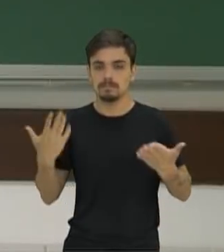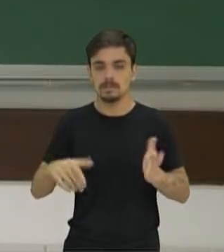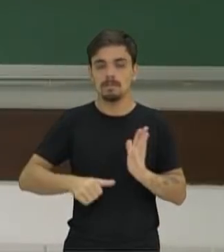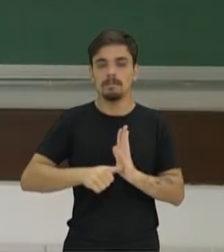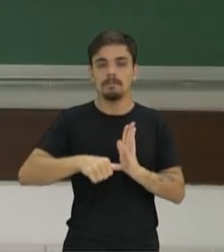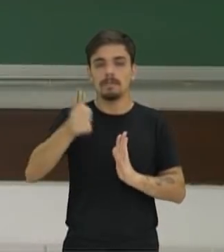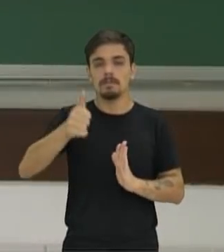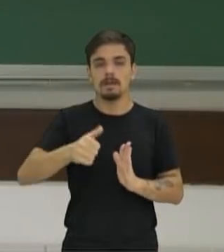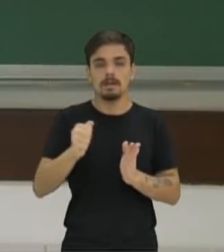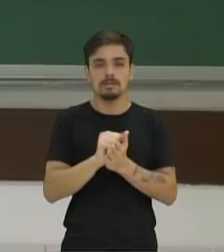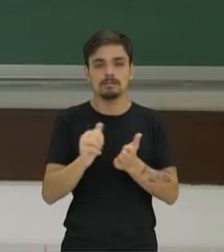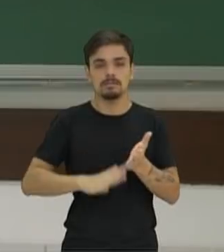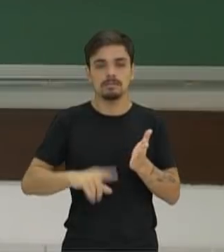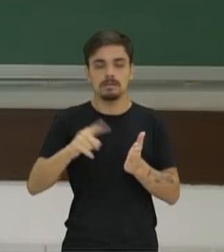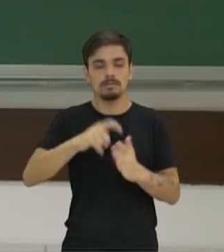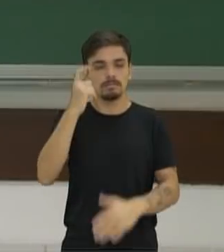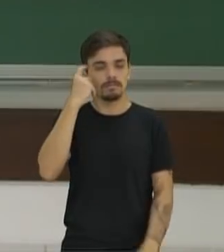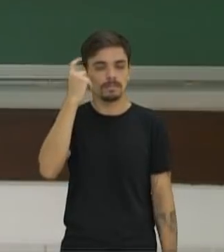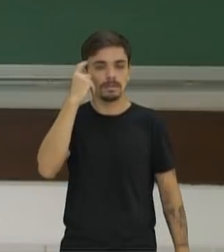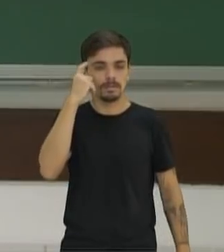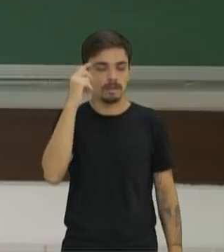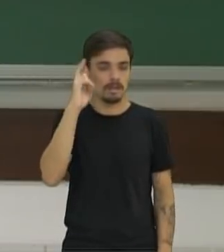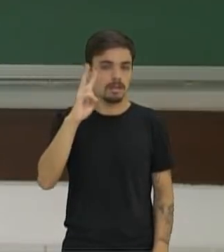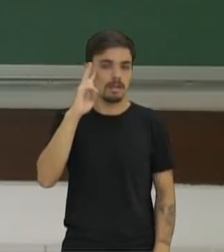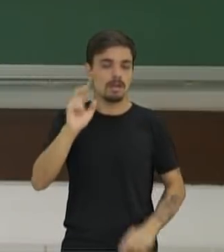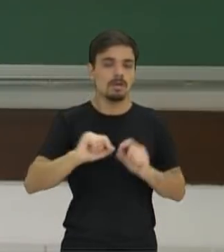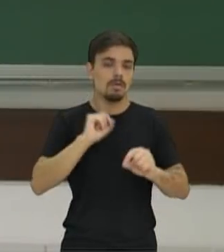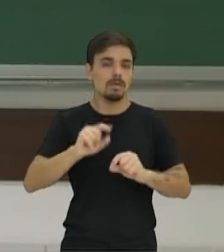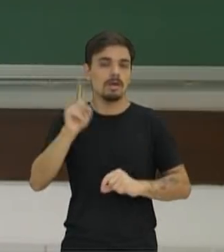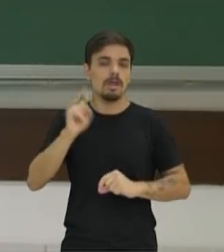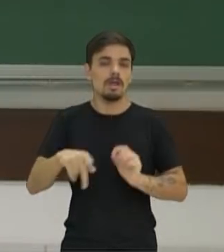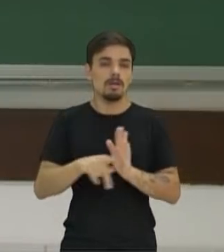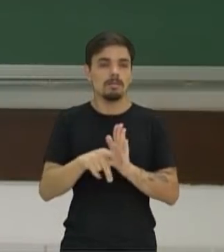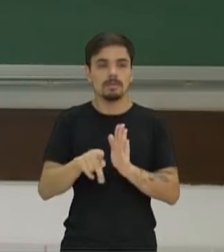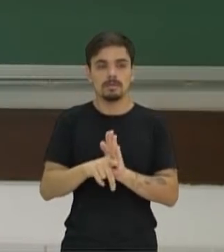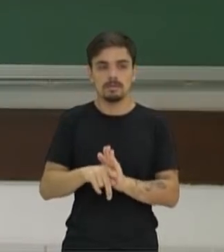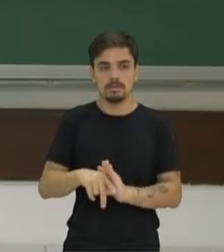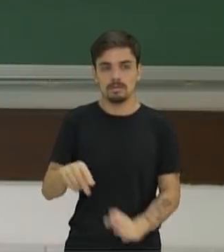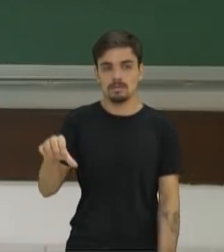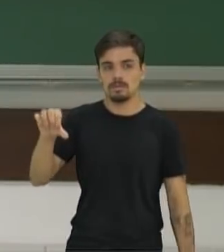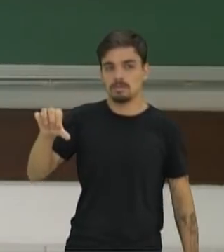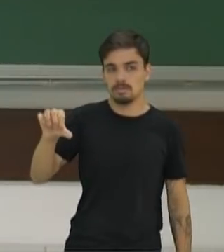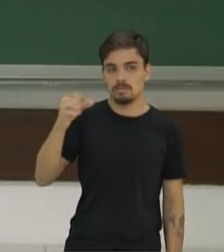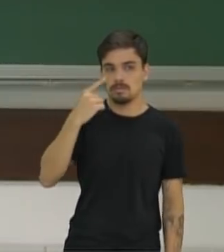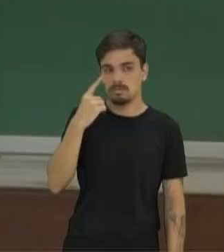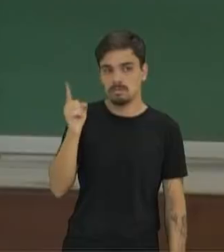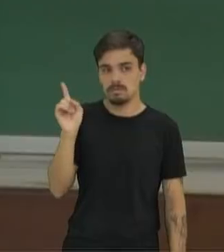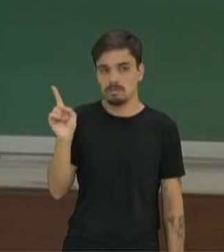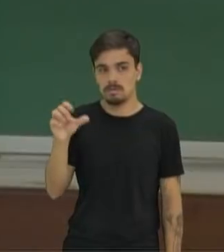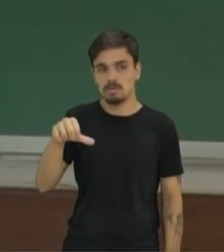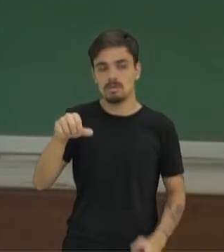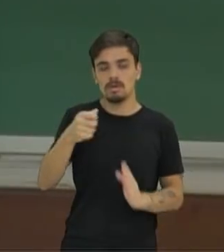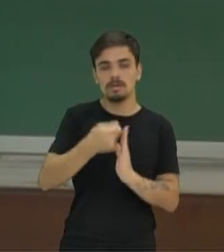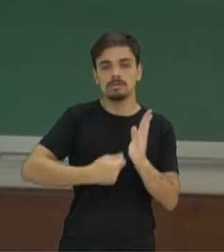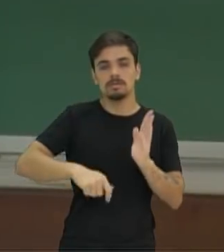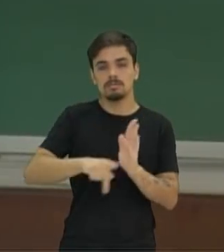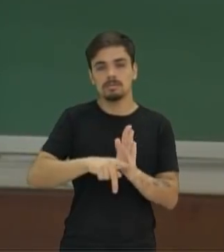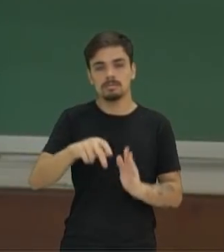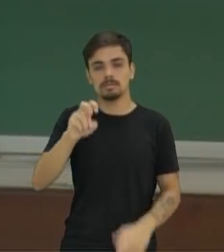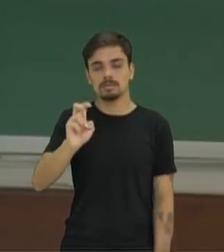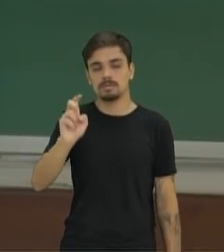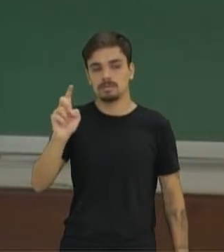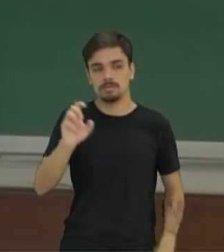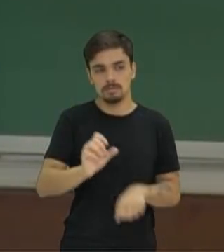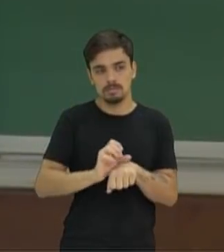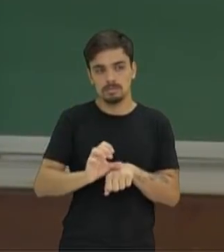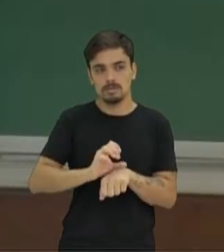primeira atividade é pensar. Leia o que diz o inciso 9º do artigo 5º da Constituição. É livre a expressão